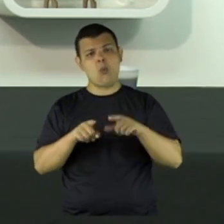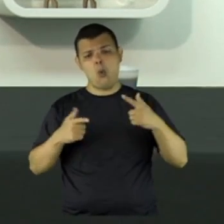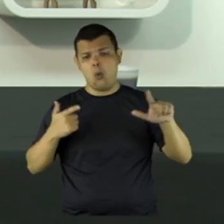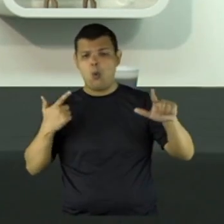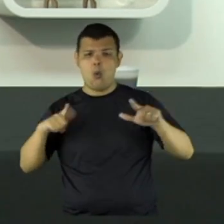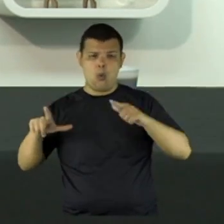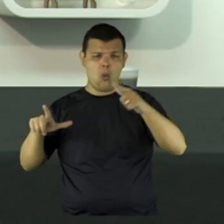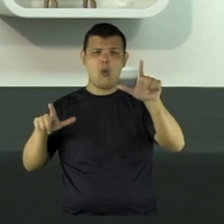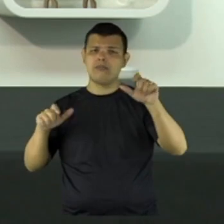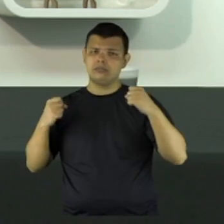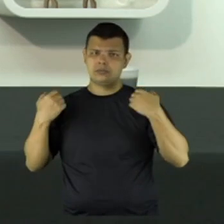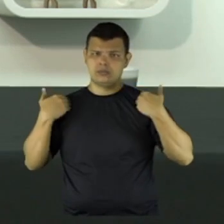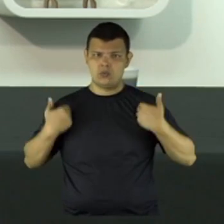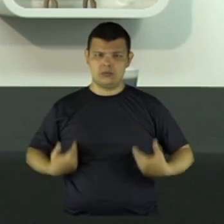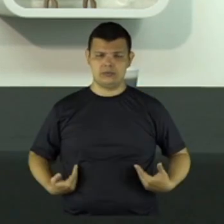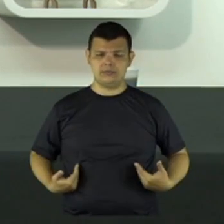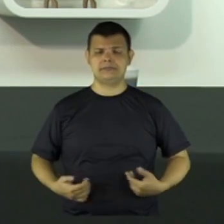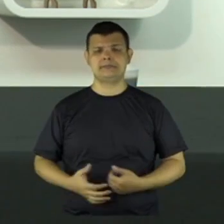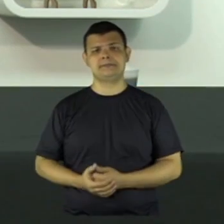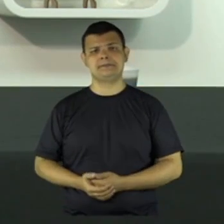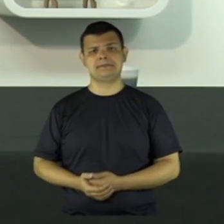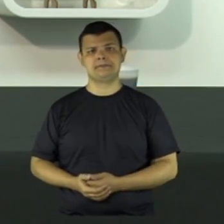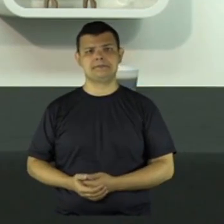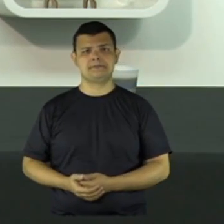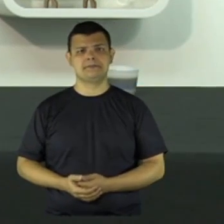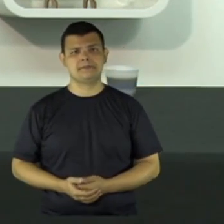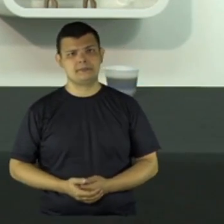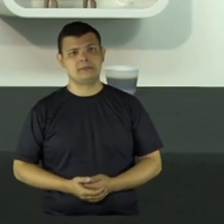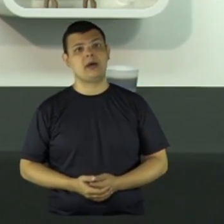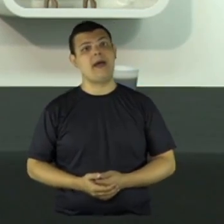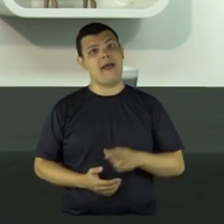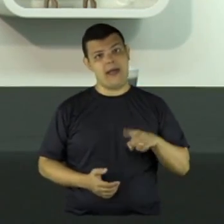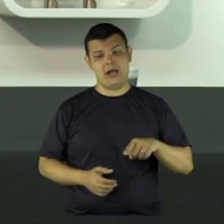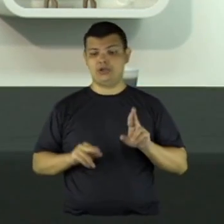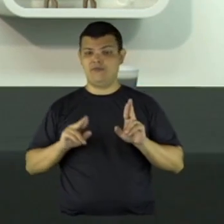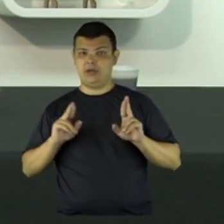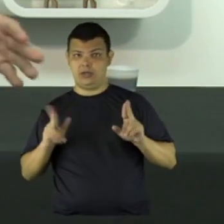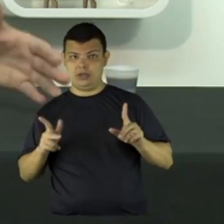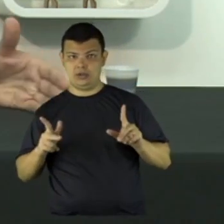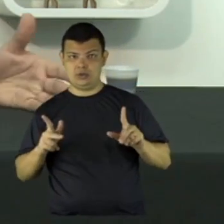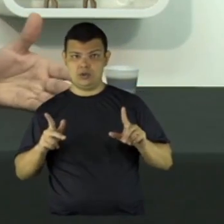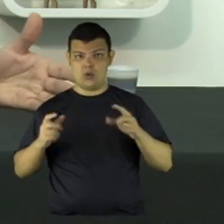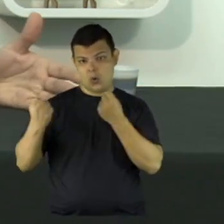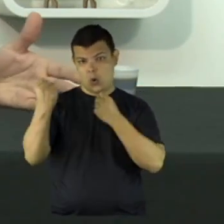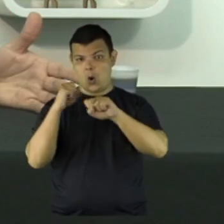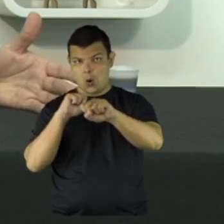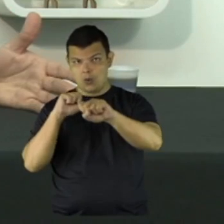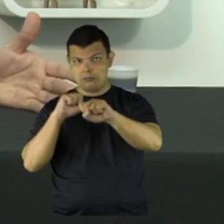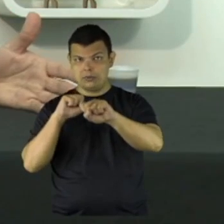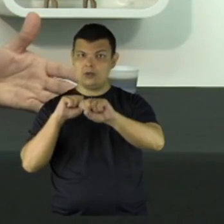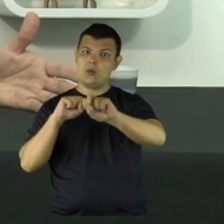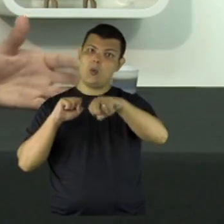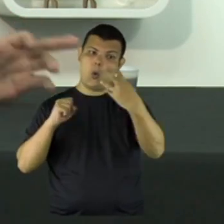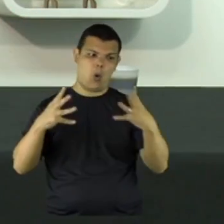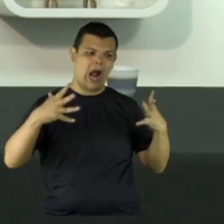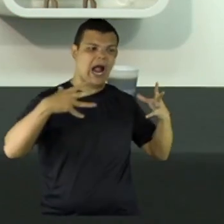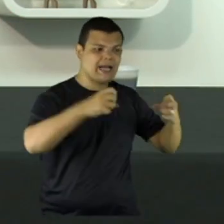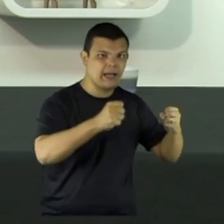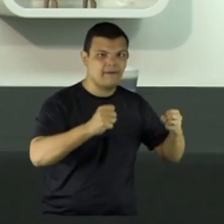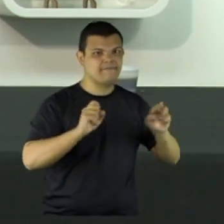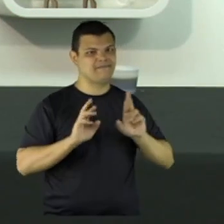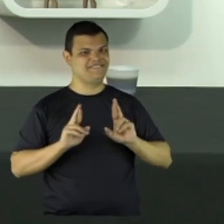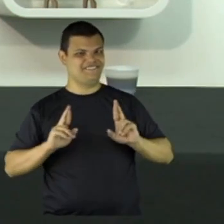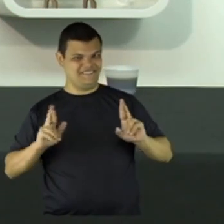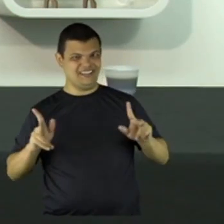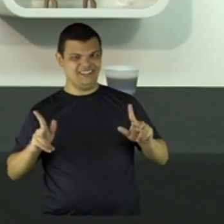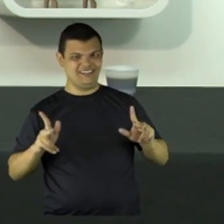corpo também, certo? Então, essa vai ser a diferença da luta com golpes, da luta onde você vai fazer o agarre, certo?